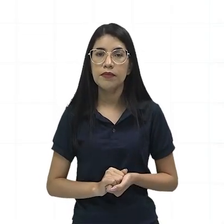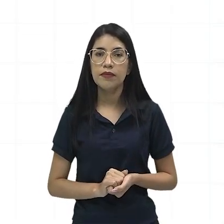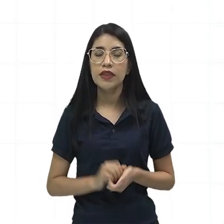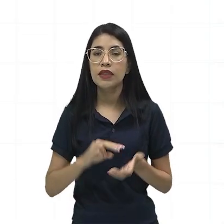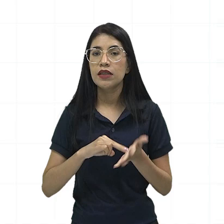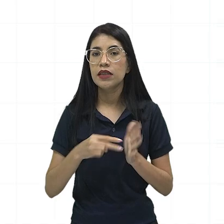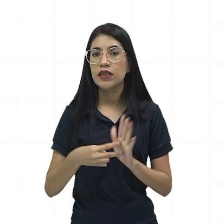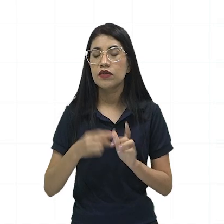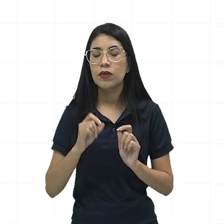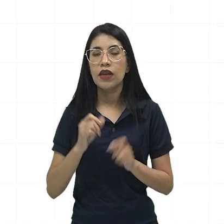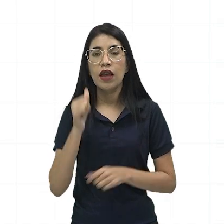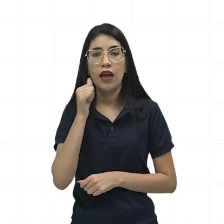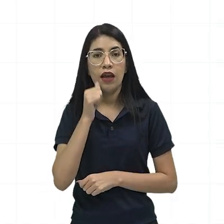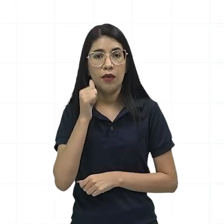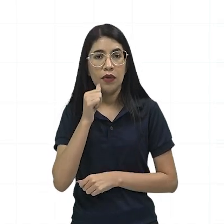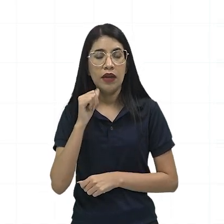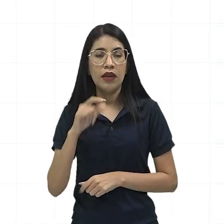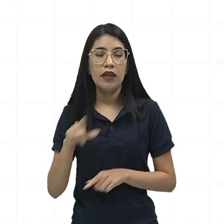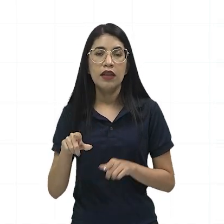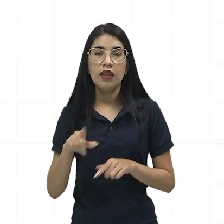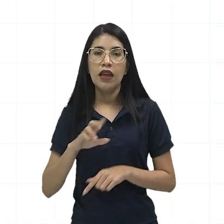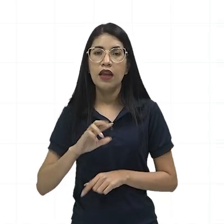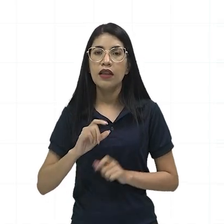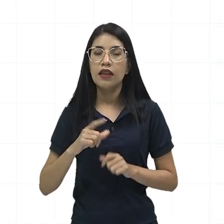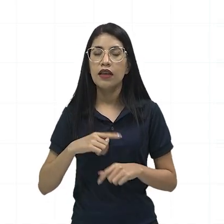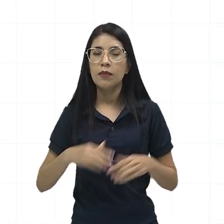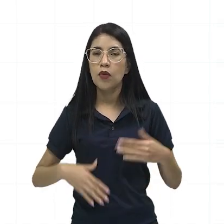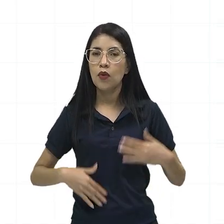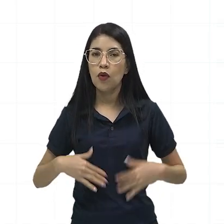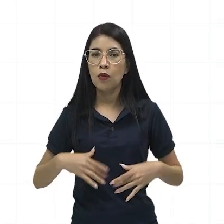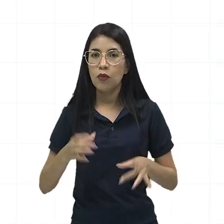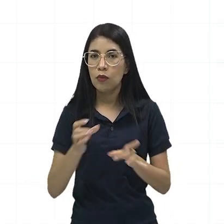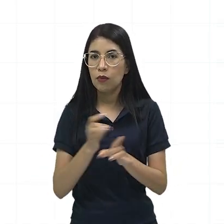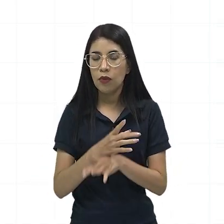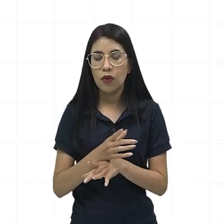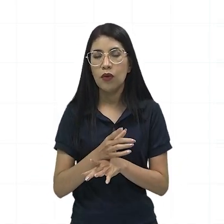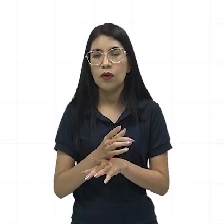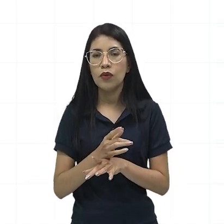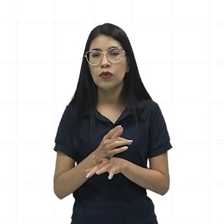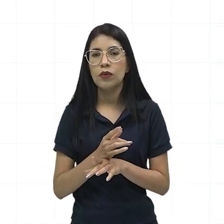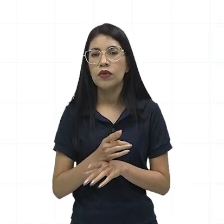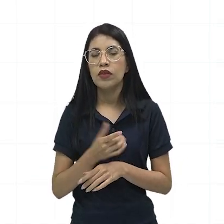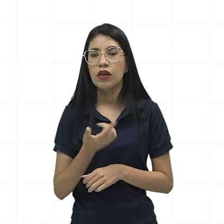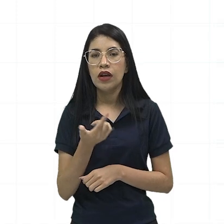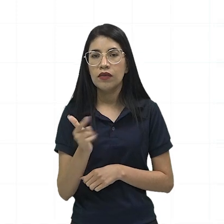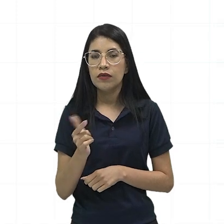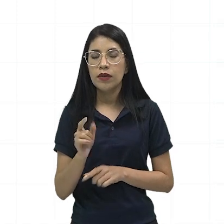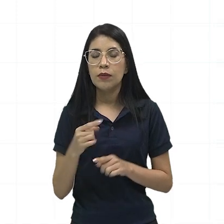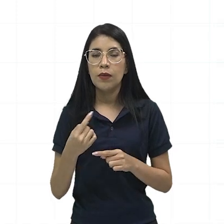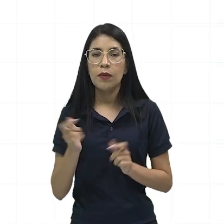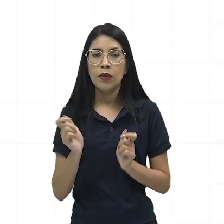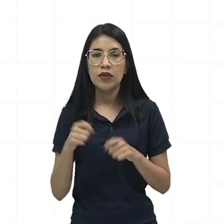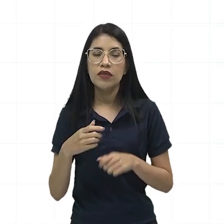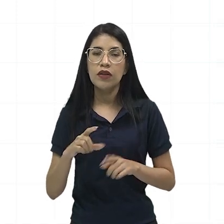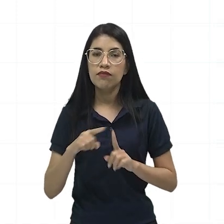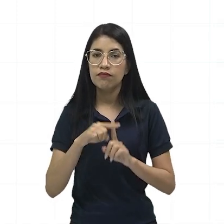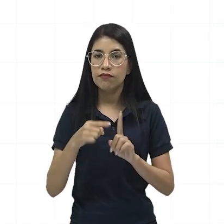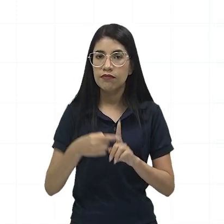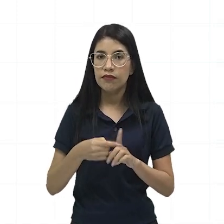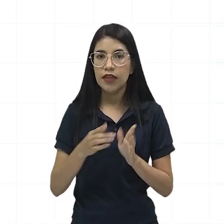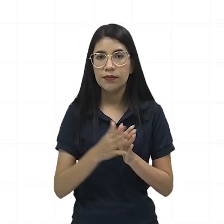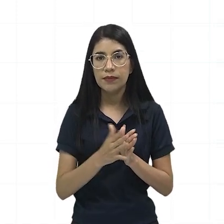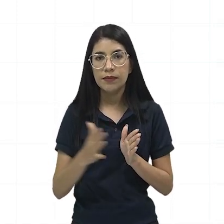quer dizer que a mulher ela ainda não está com o corpo bem formado, bem maduro, para aguentar uma gravidez, né,